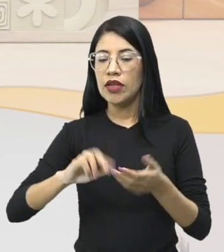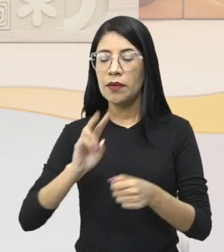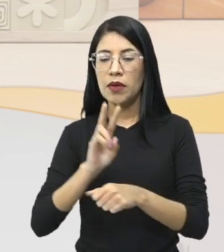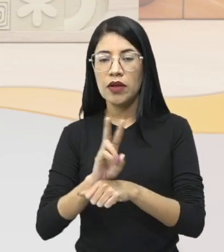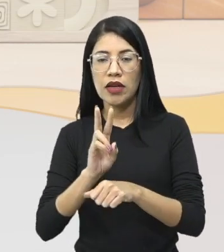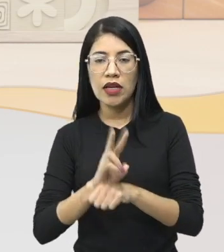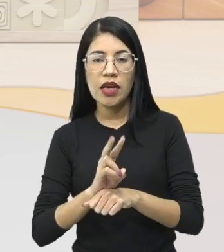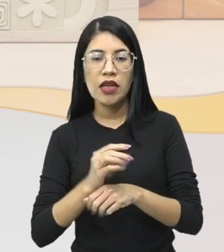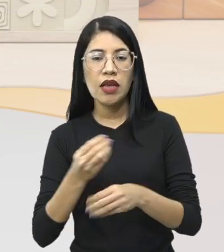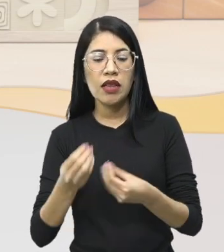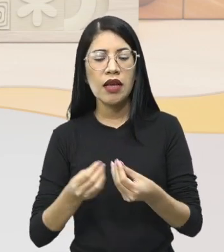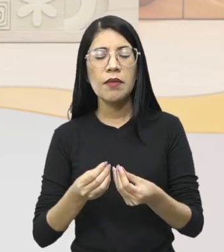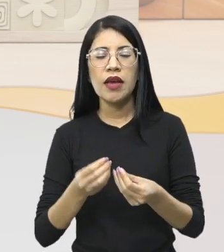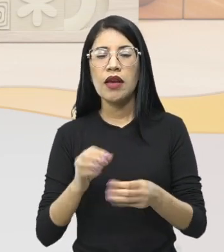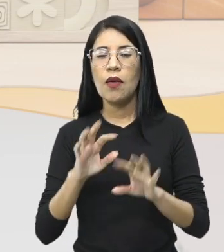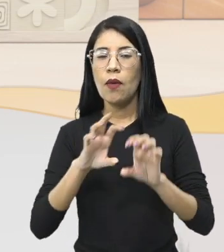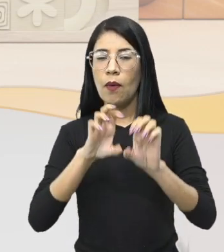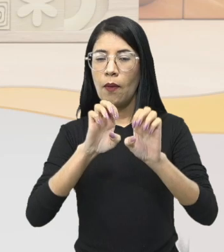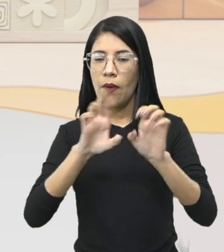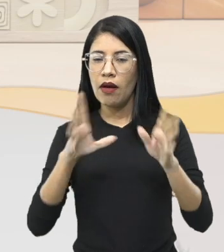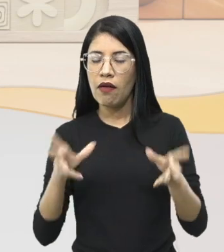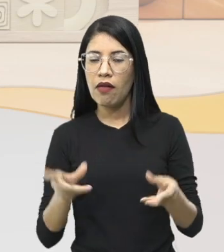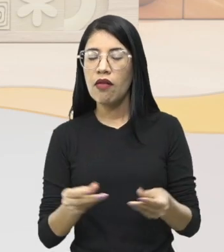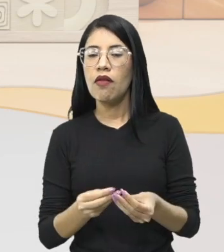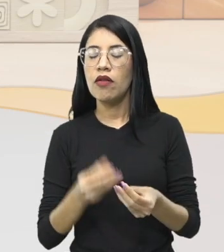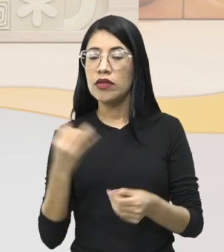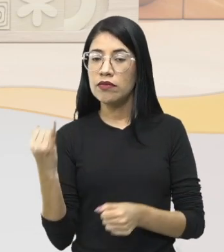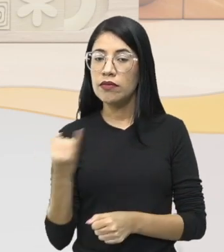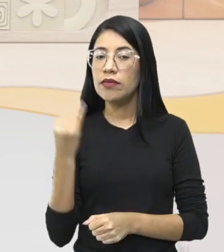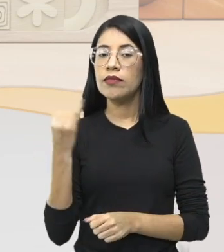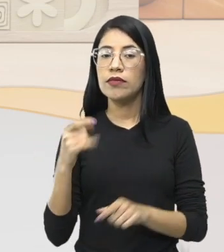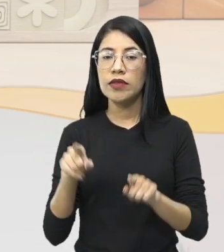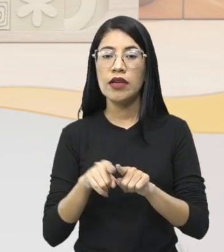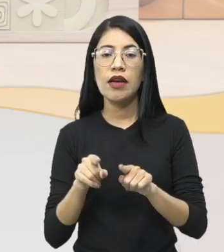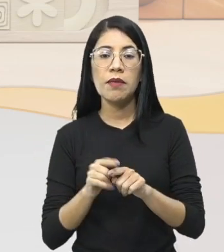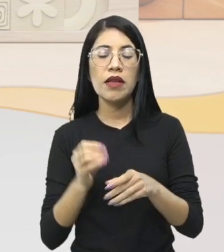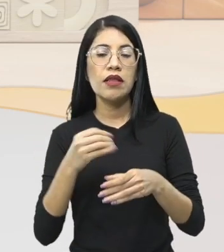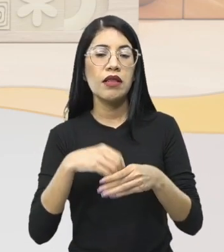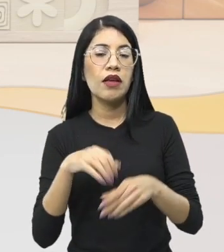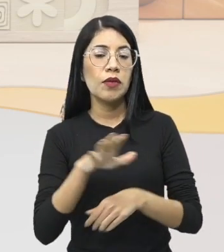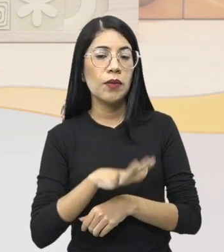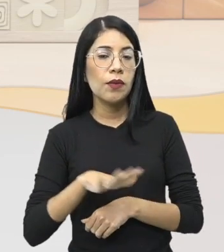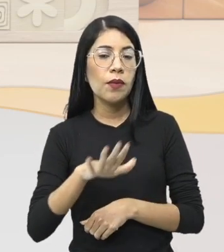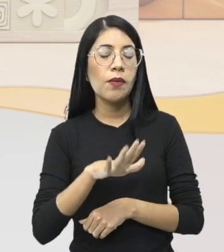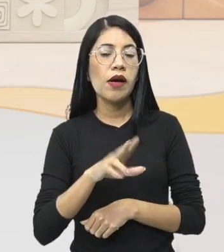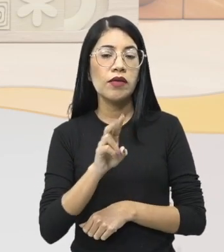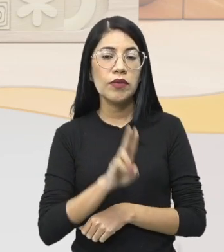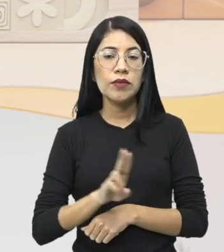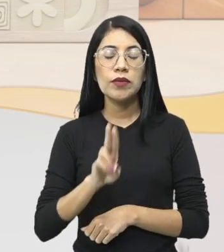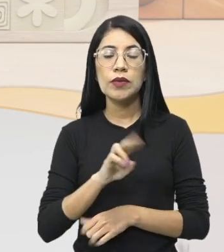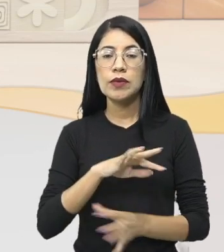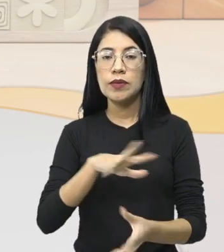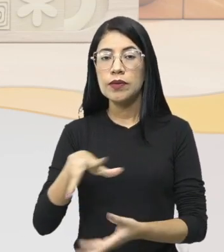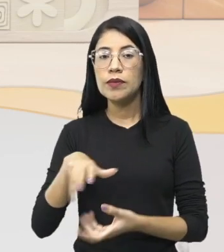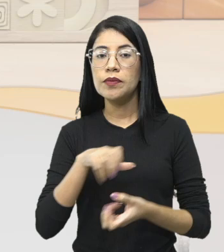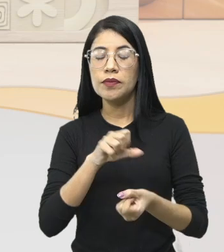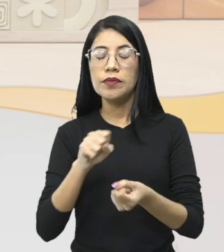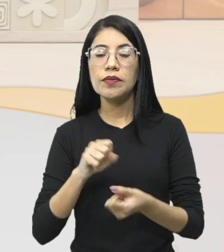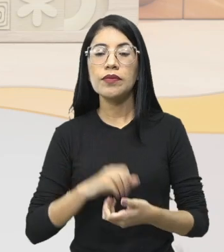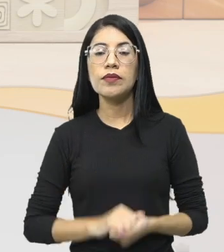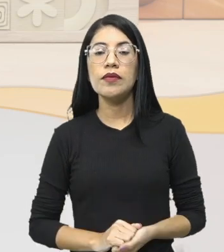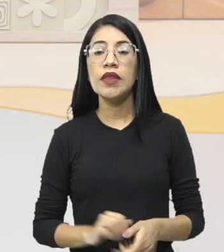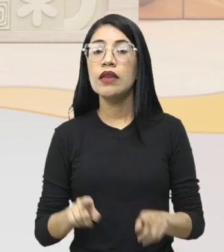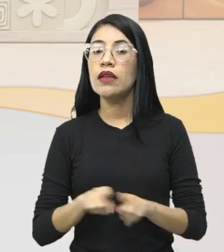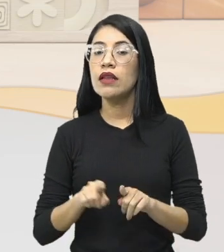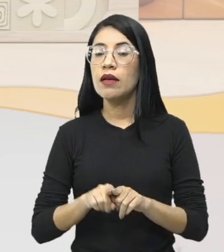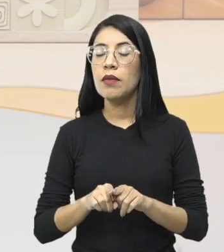preservação dos processos ecológicos, ela vai ser também fundamental dentro dessa unidade de uso sustentável, mas